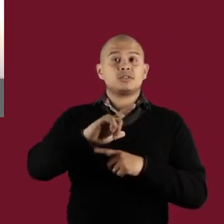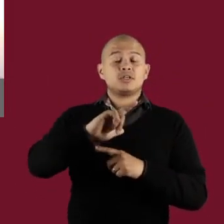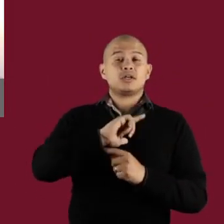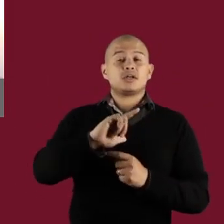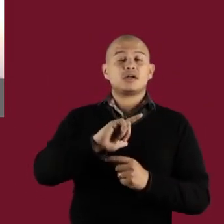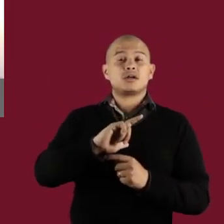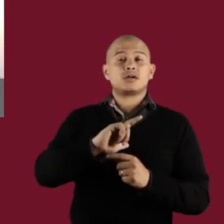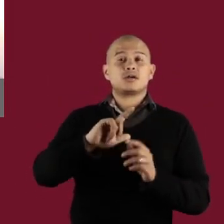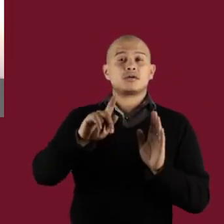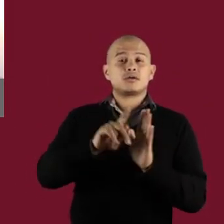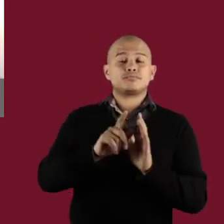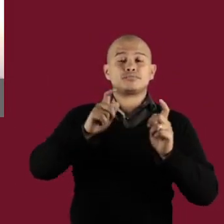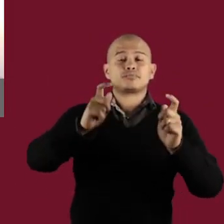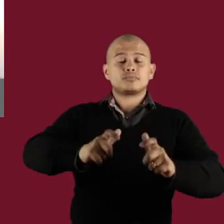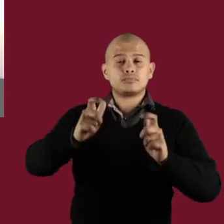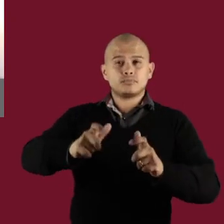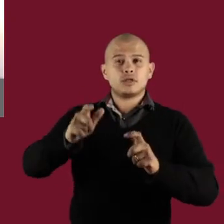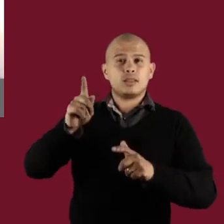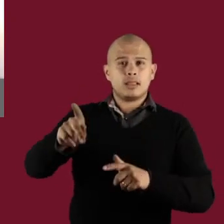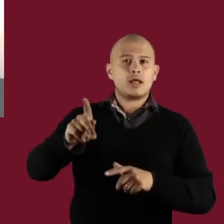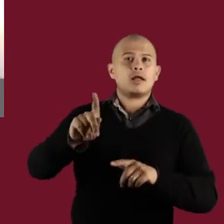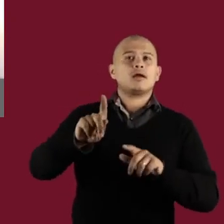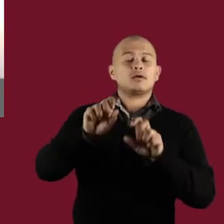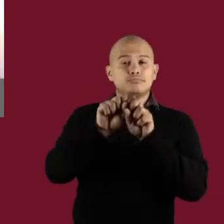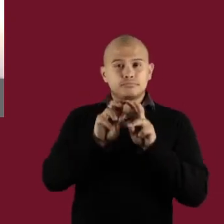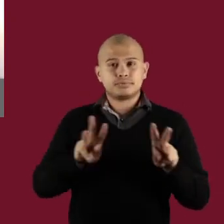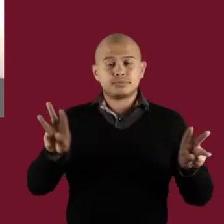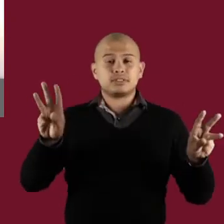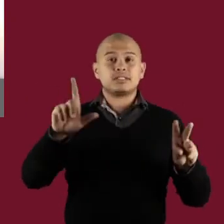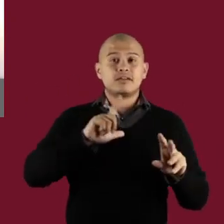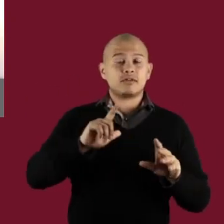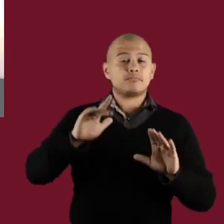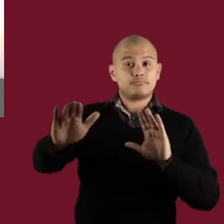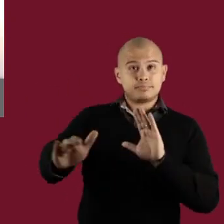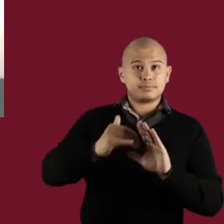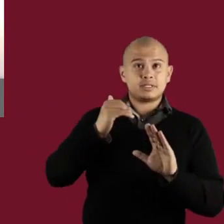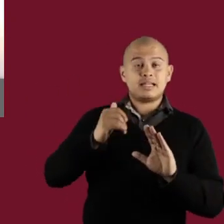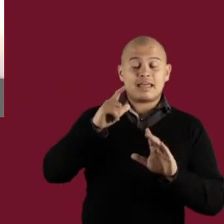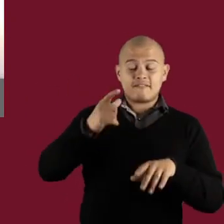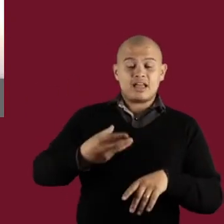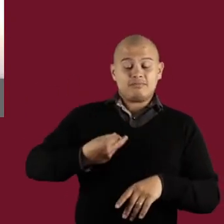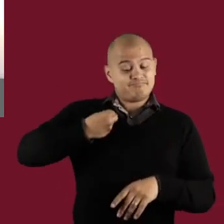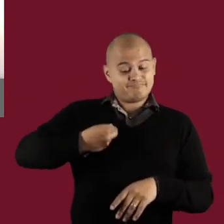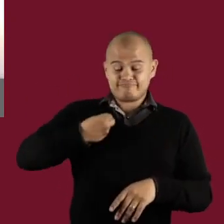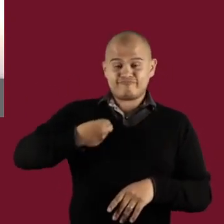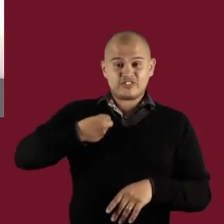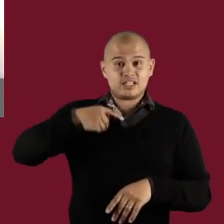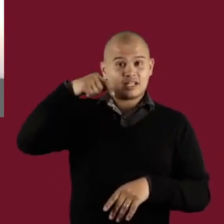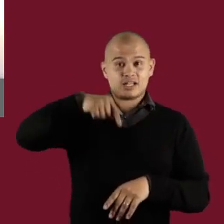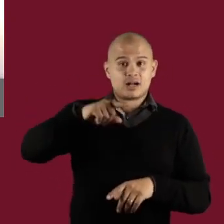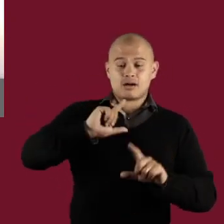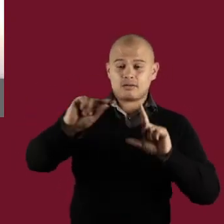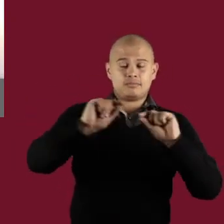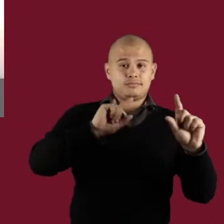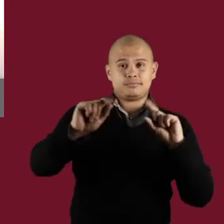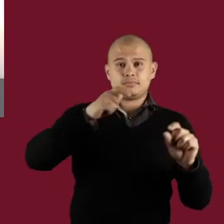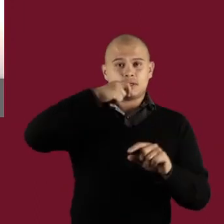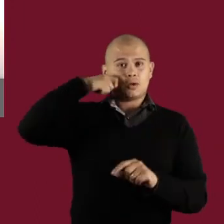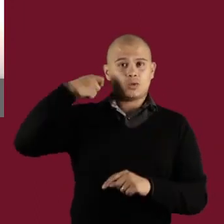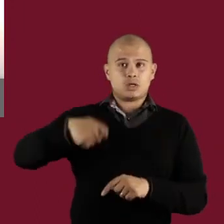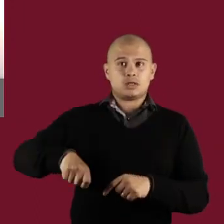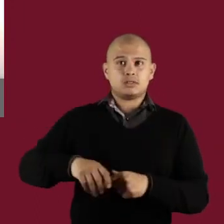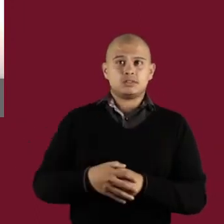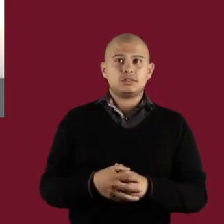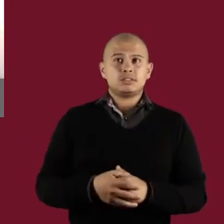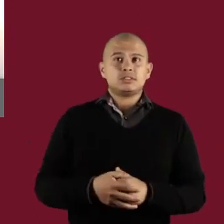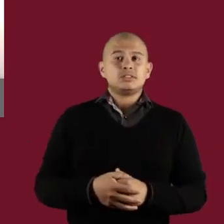de assistência humanitária das Nações Unidas hoje, diretamente ali do momento em que estava acontecendo a evacuação. Então,